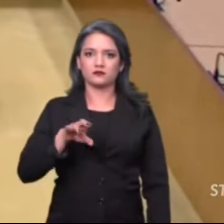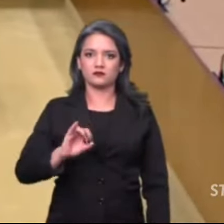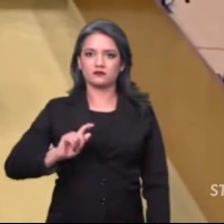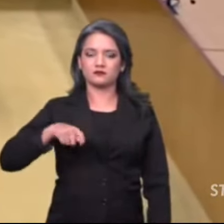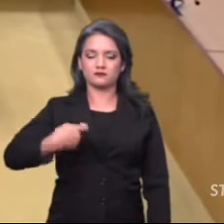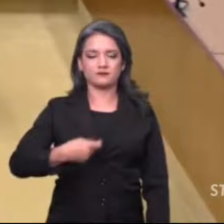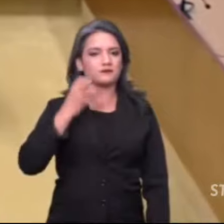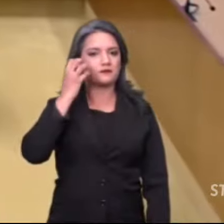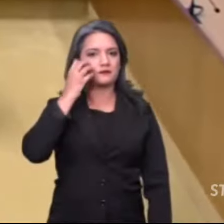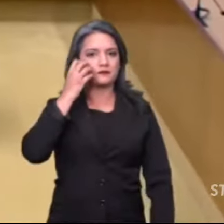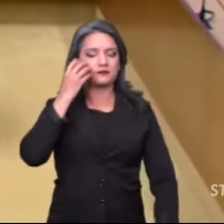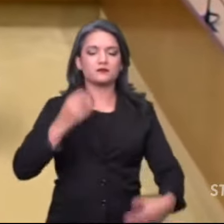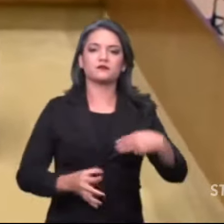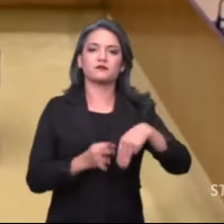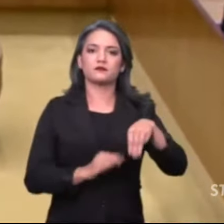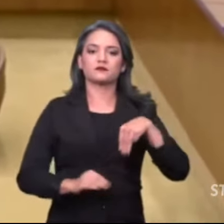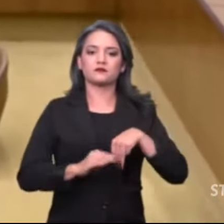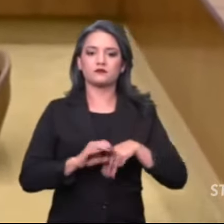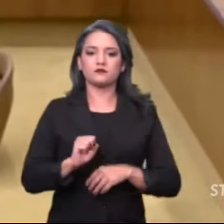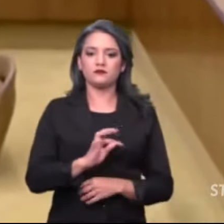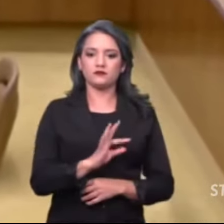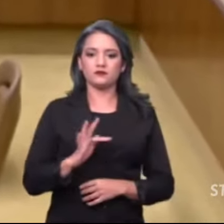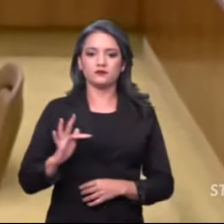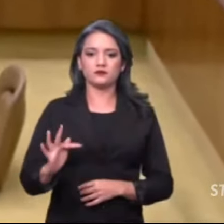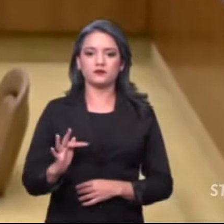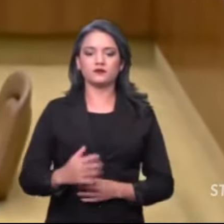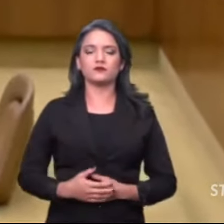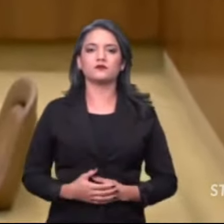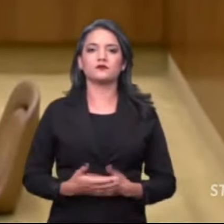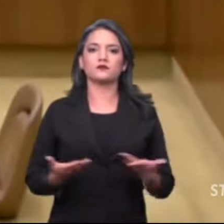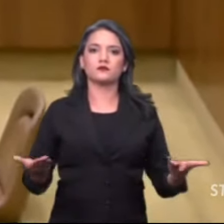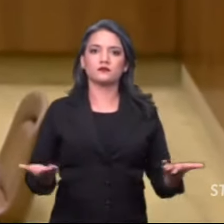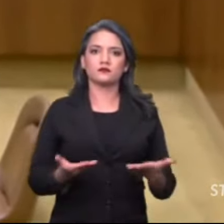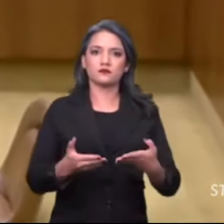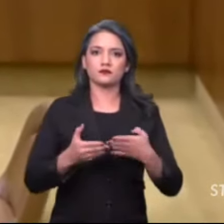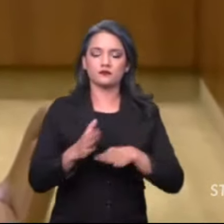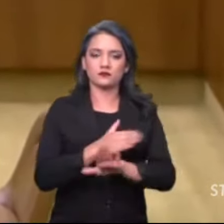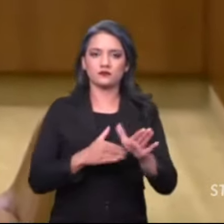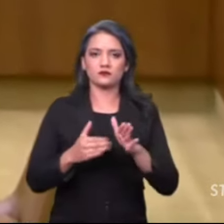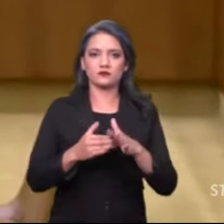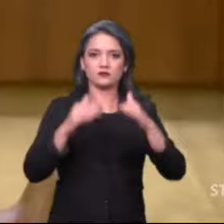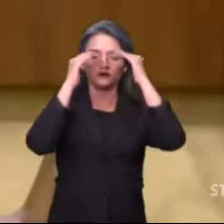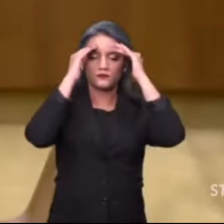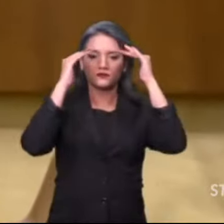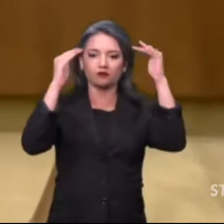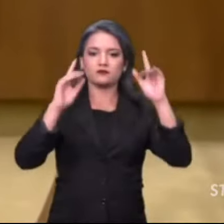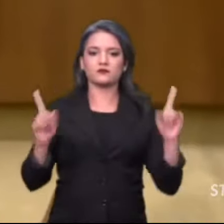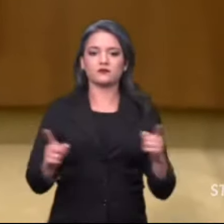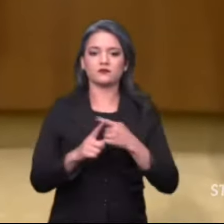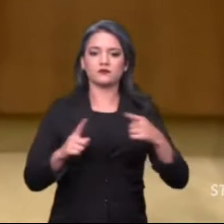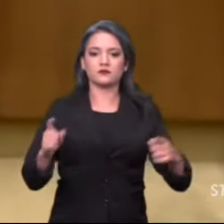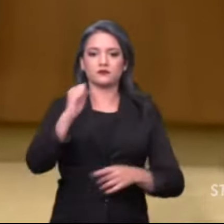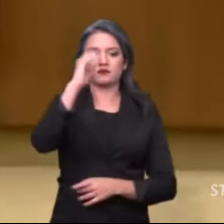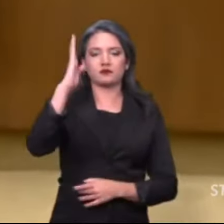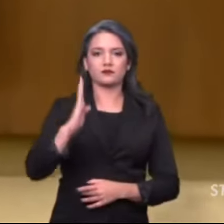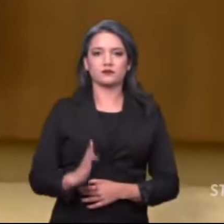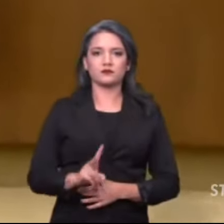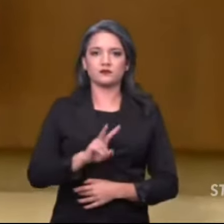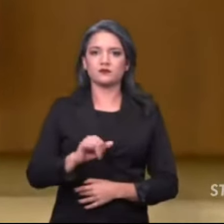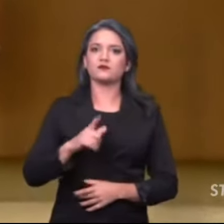Tribunal Federal. Convido os presentes para, em posição de respeito, celebrarmos o hino nacional, que